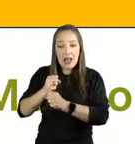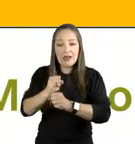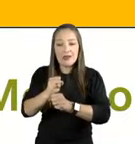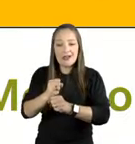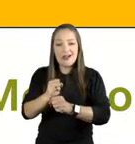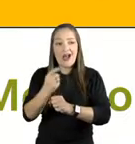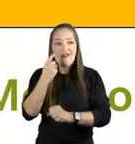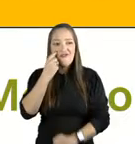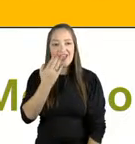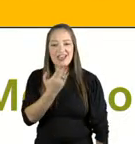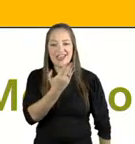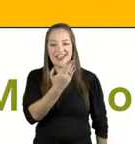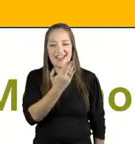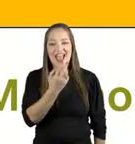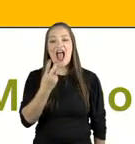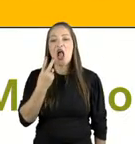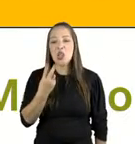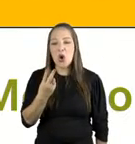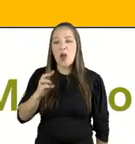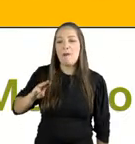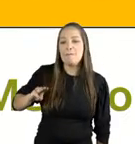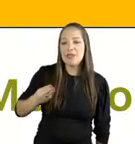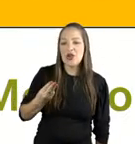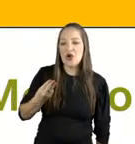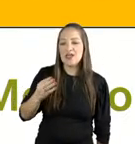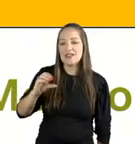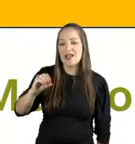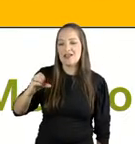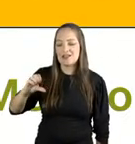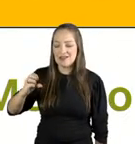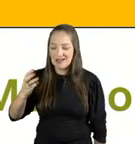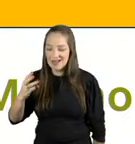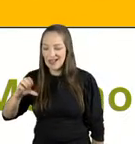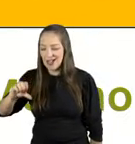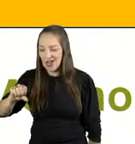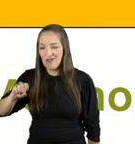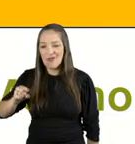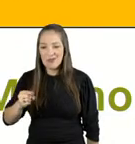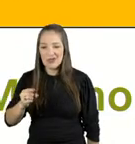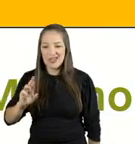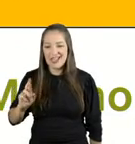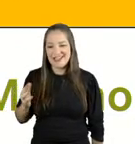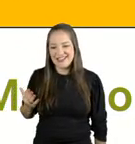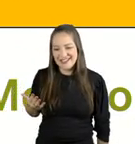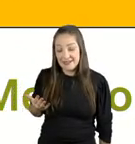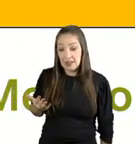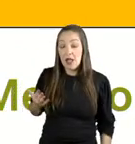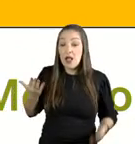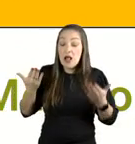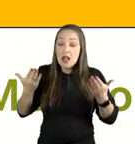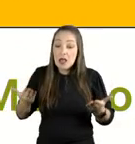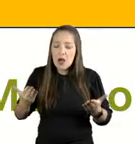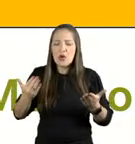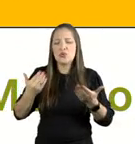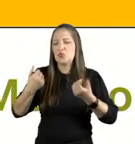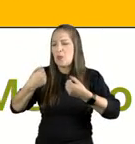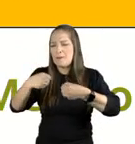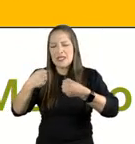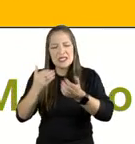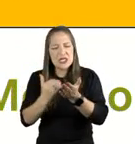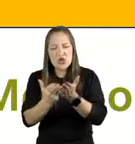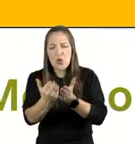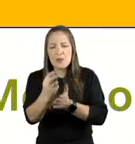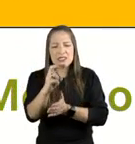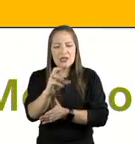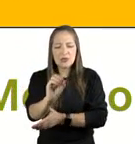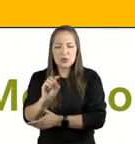2 milhões e 39 mil reais. Então, eu não preciso começar com 50 mil.